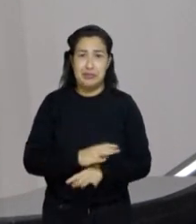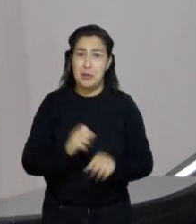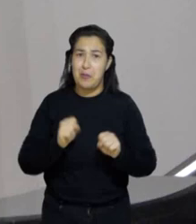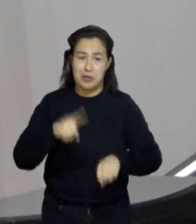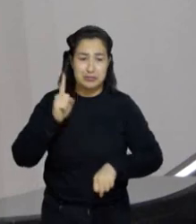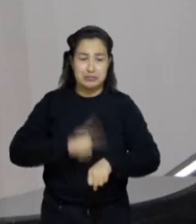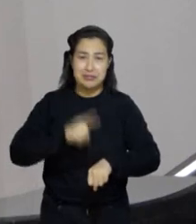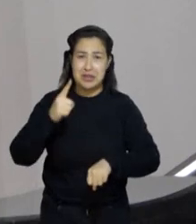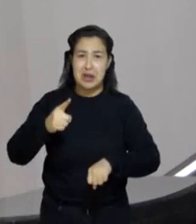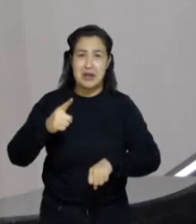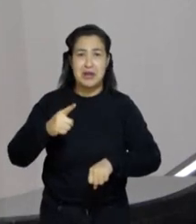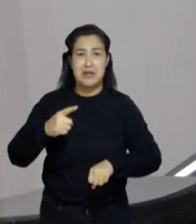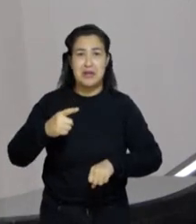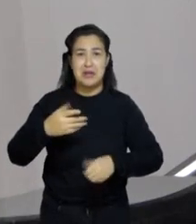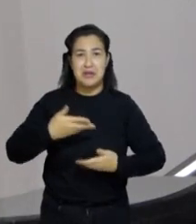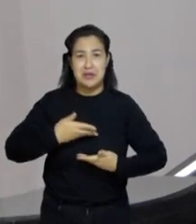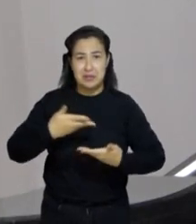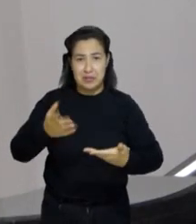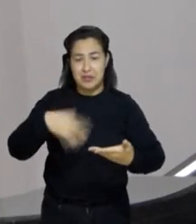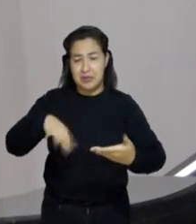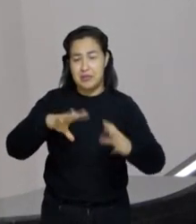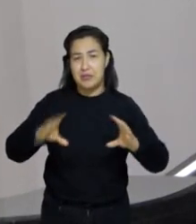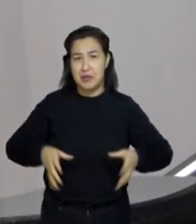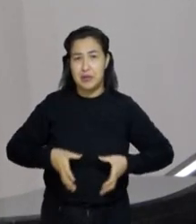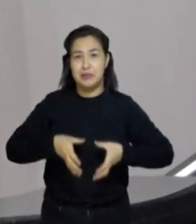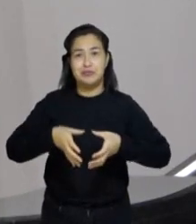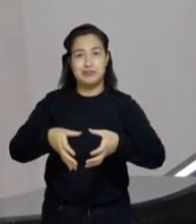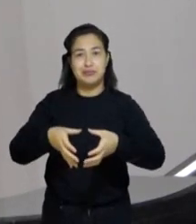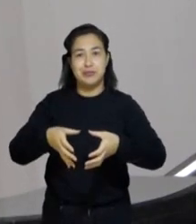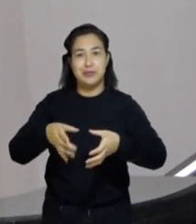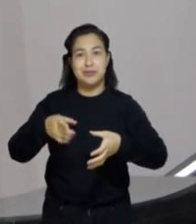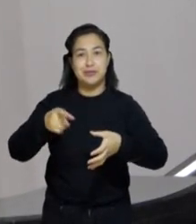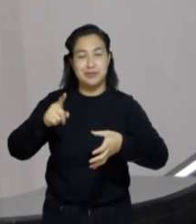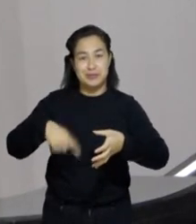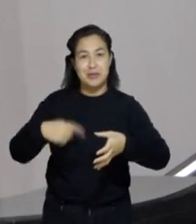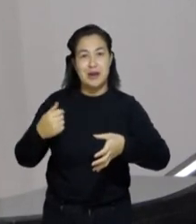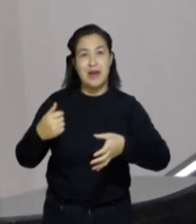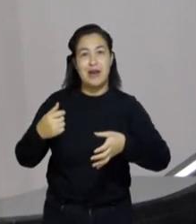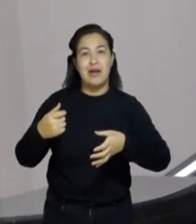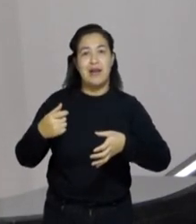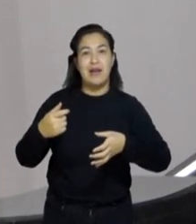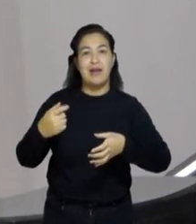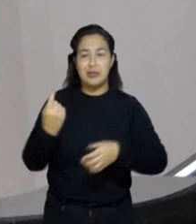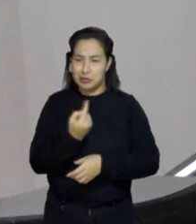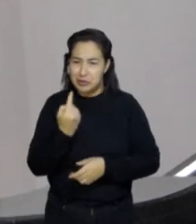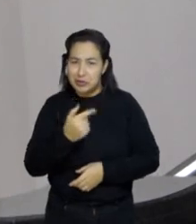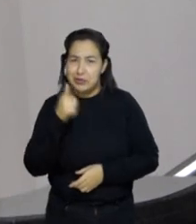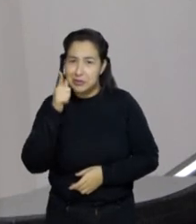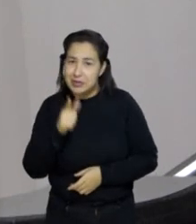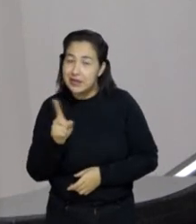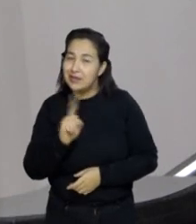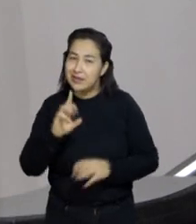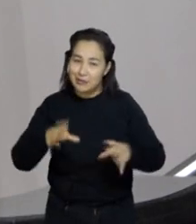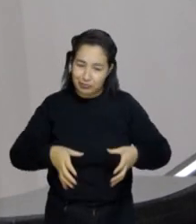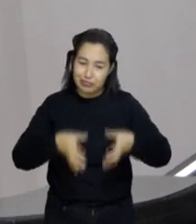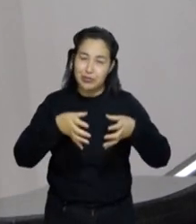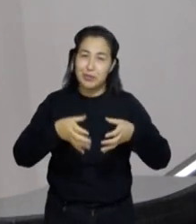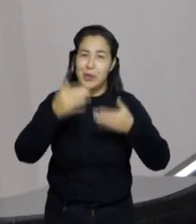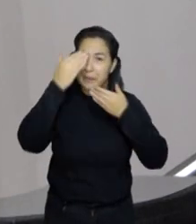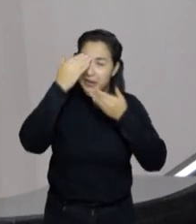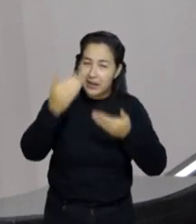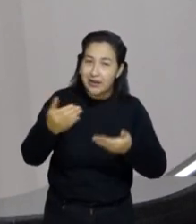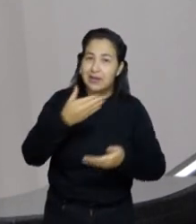aqui, ouvindo todos nós em conjunto o quanto é importante um trabalho de equipe. Obrigado, deputado Pedro Paulo, deputado Padre Pedro, pela